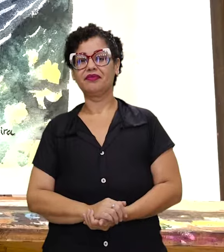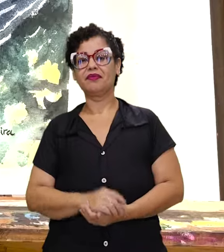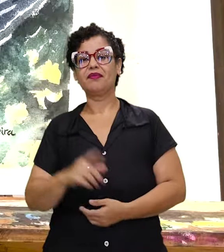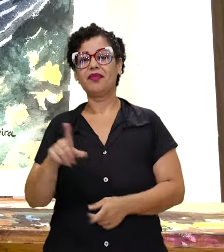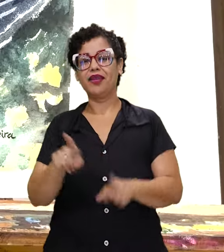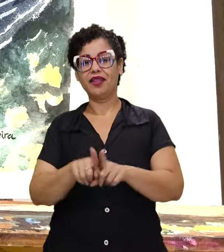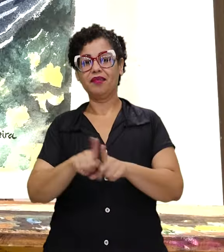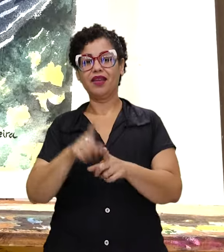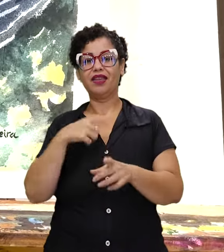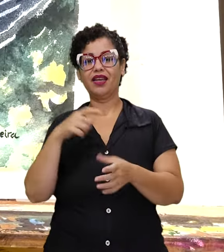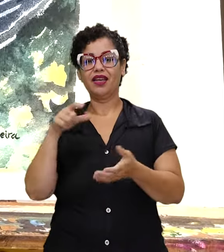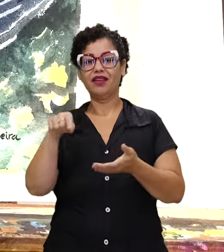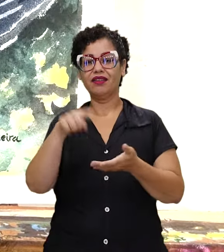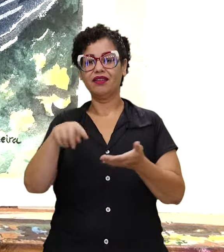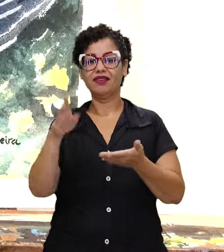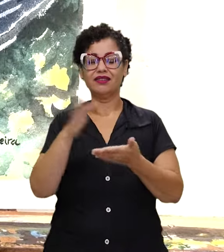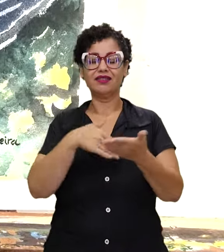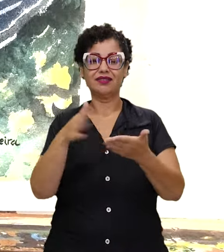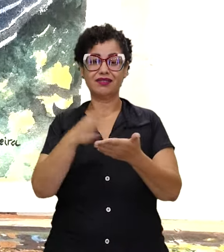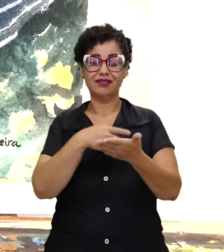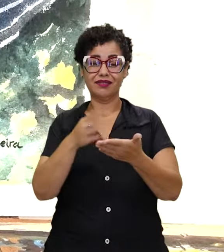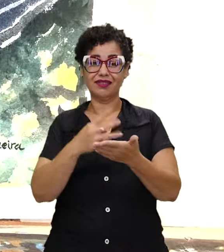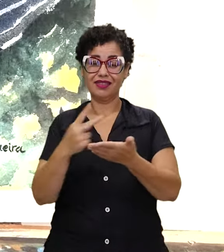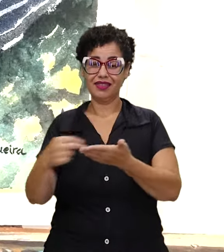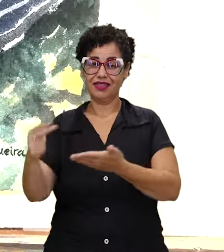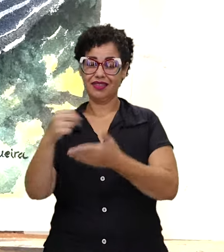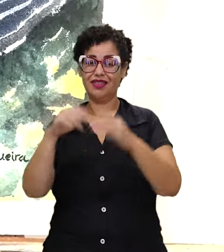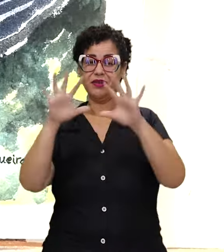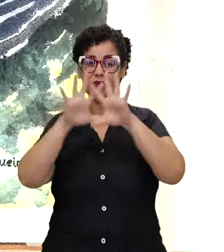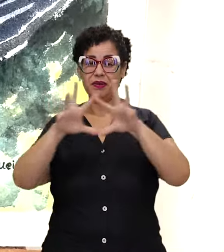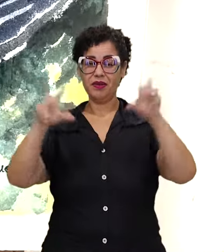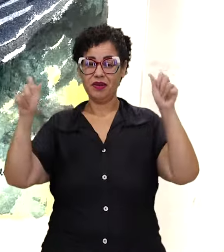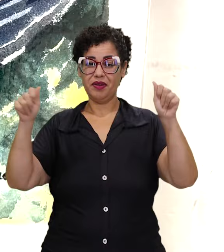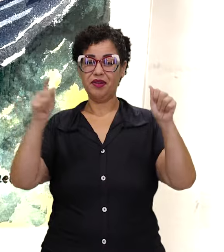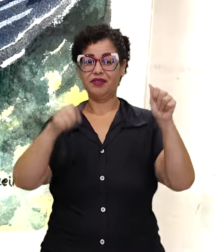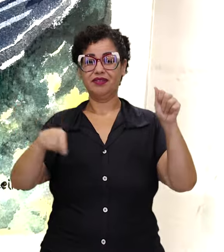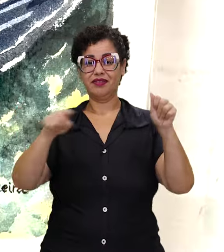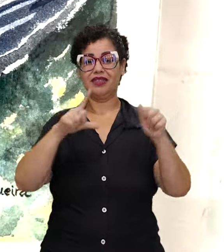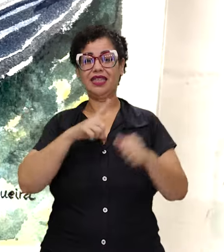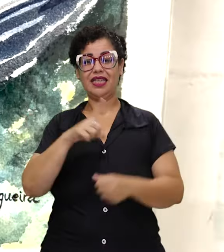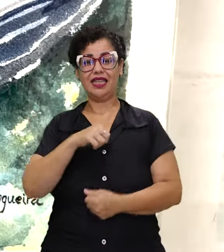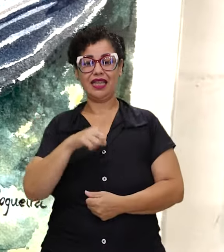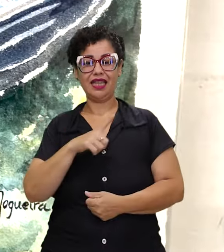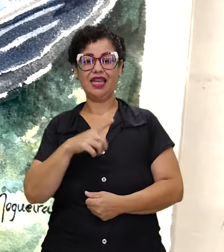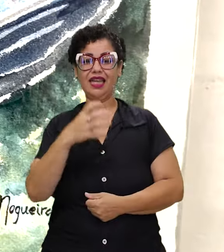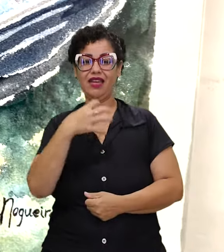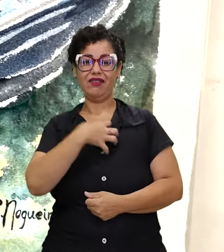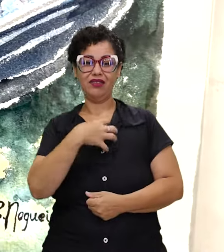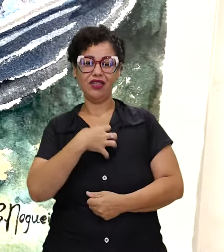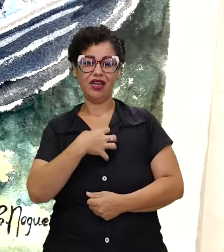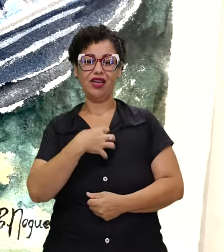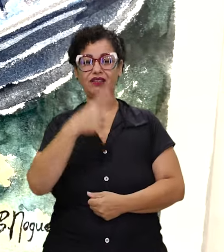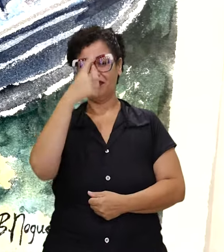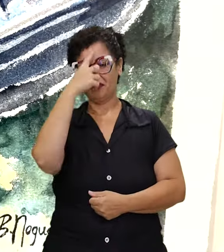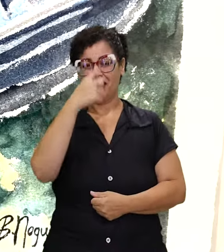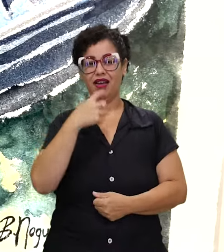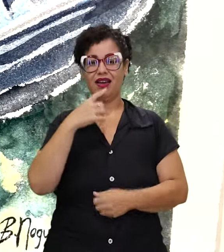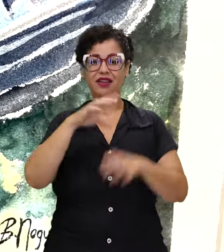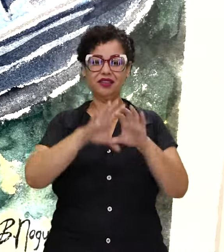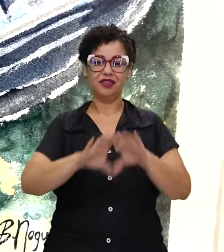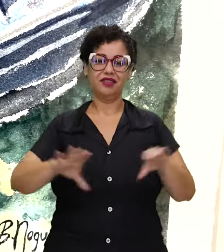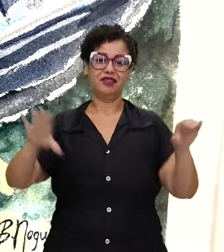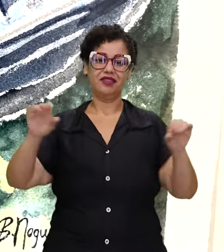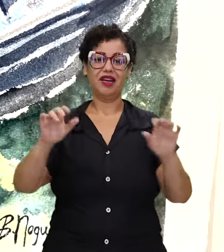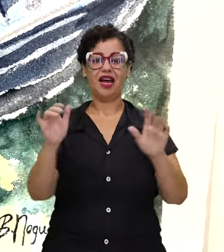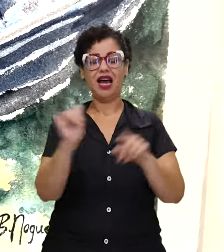de aquarela, nos abstratos. Esses abstratos, eles têm uma forma, às vezes vem um grafismo